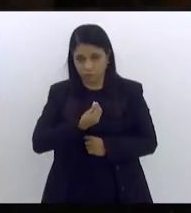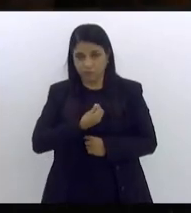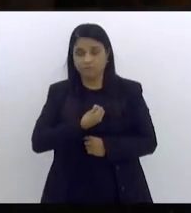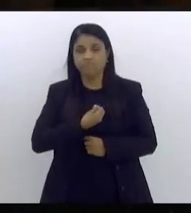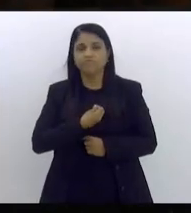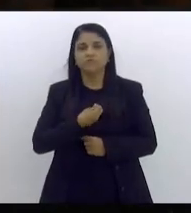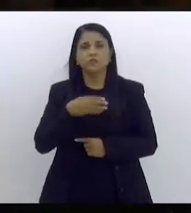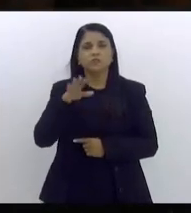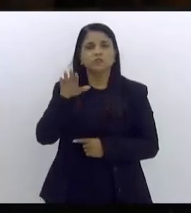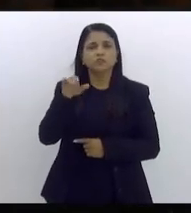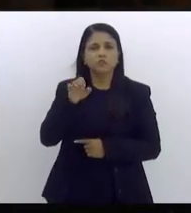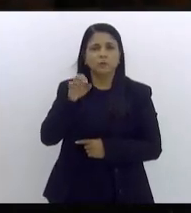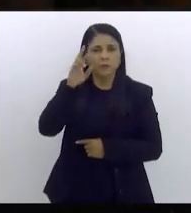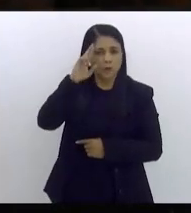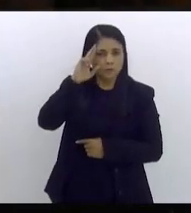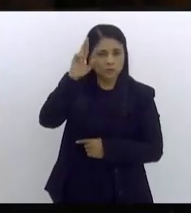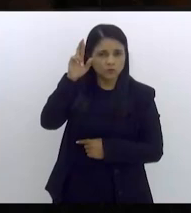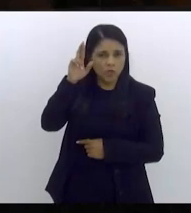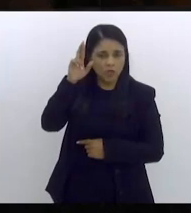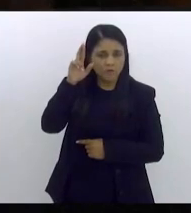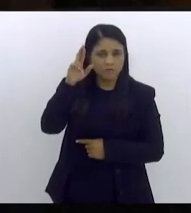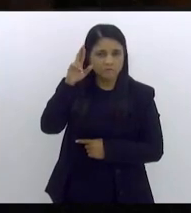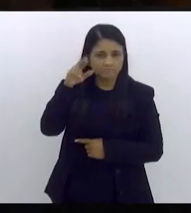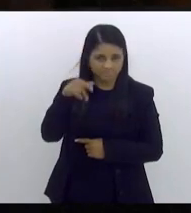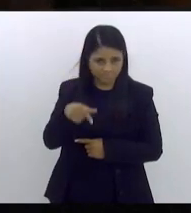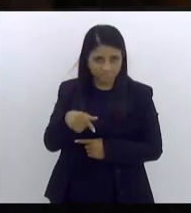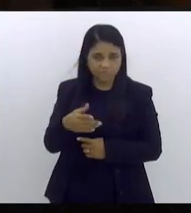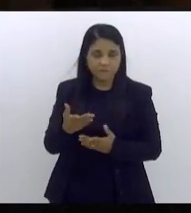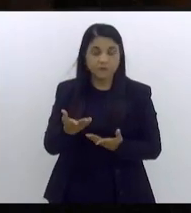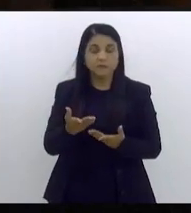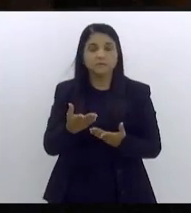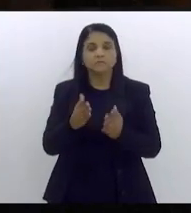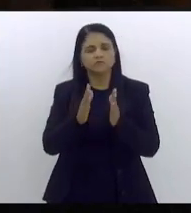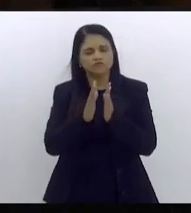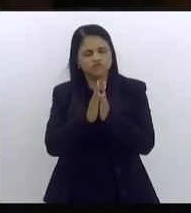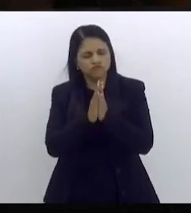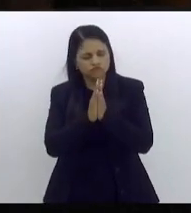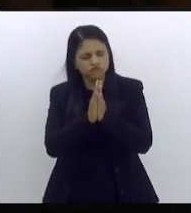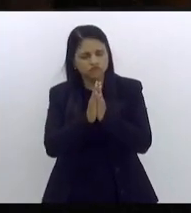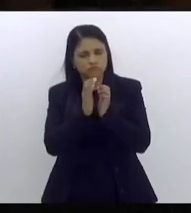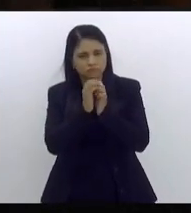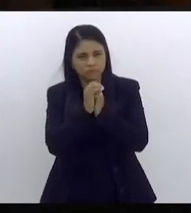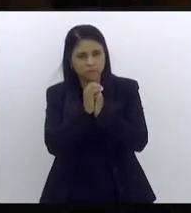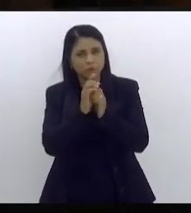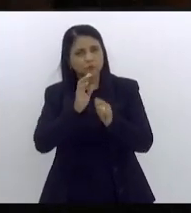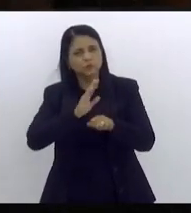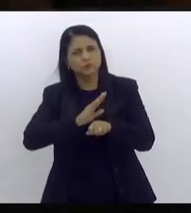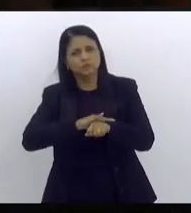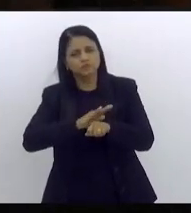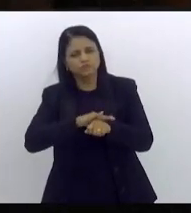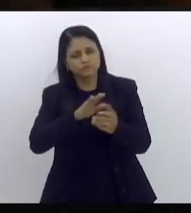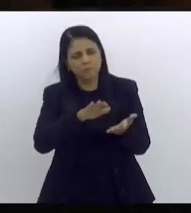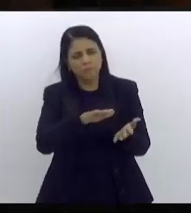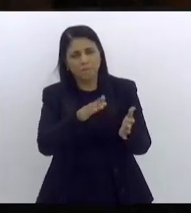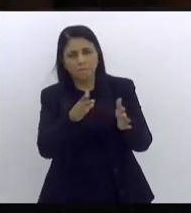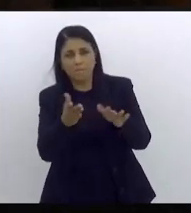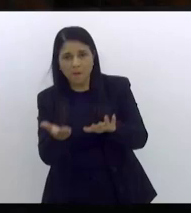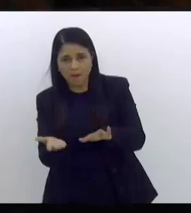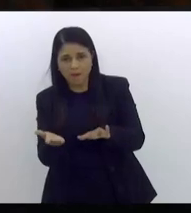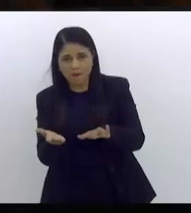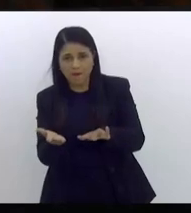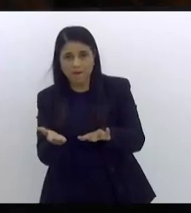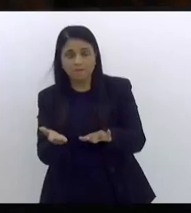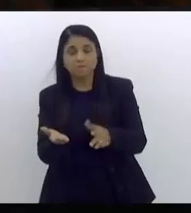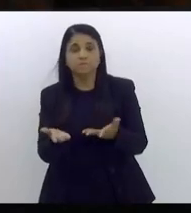templo também para fazer a oração dos últimos momentos daquele cidadão. Isso tem